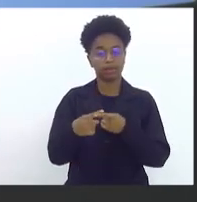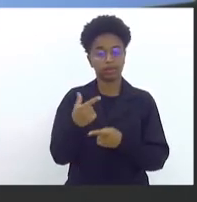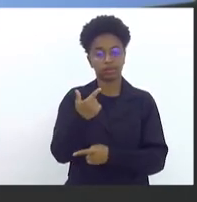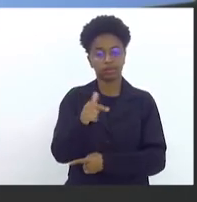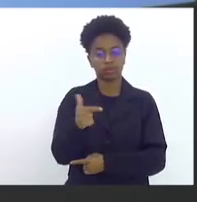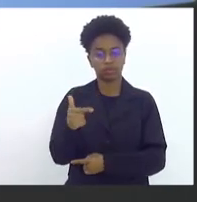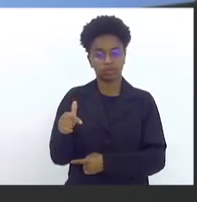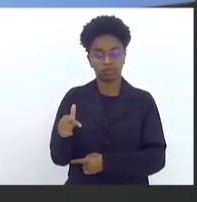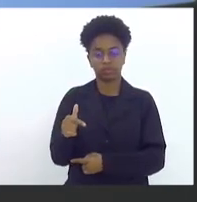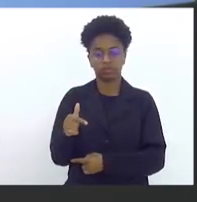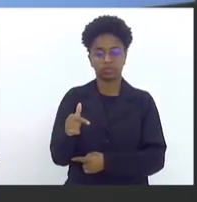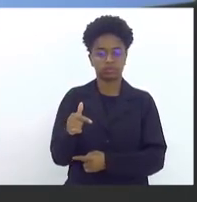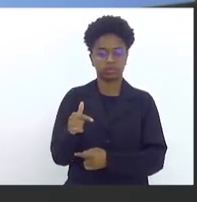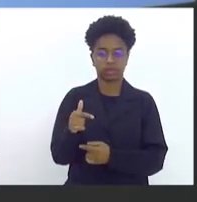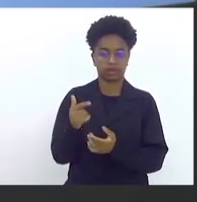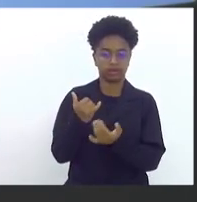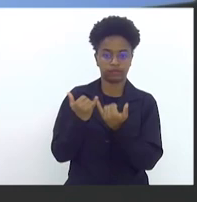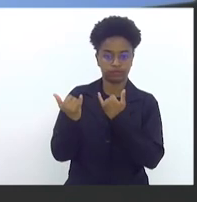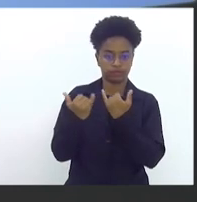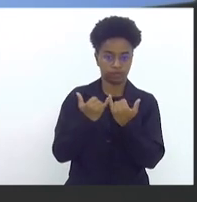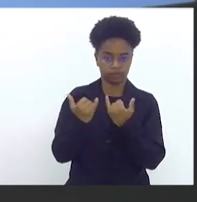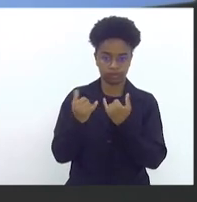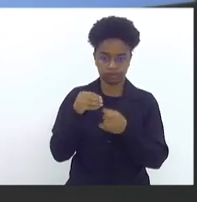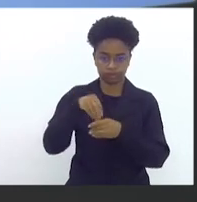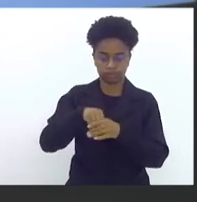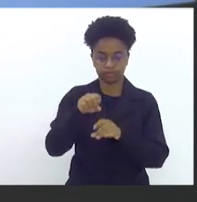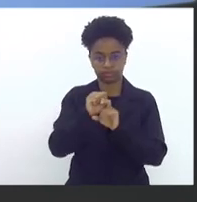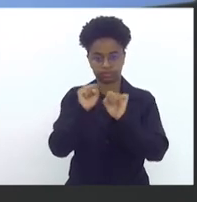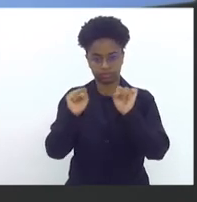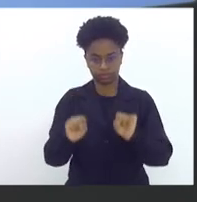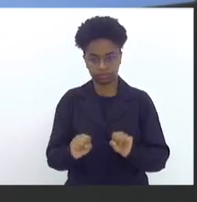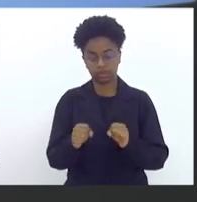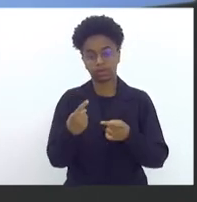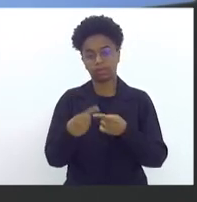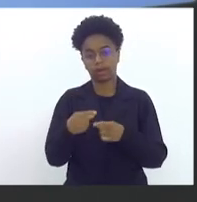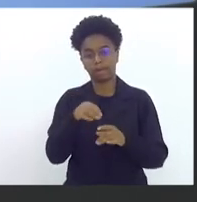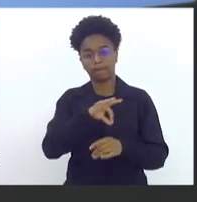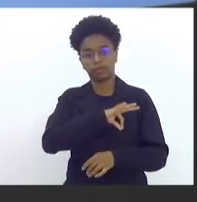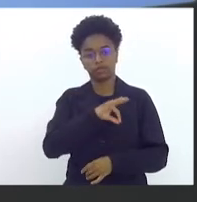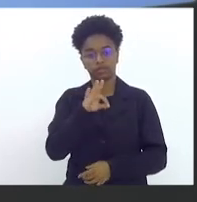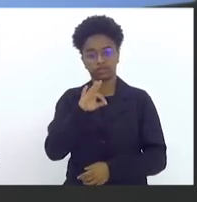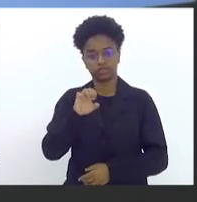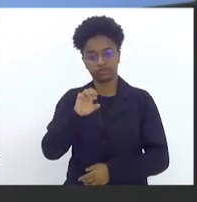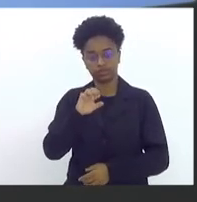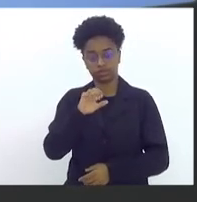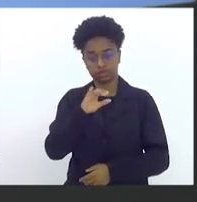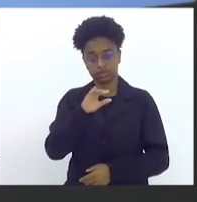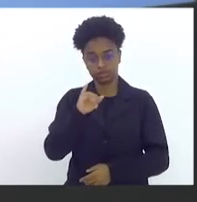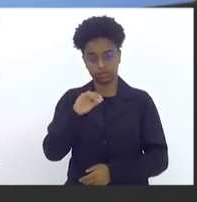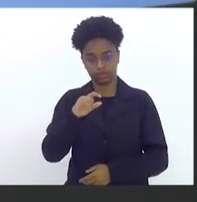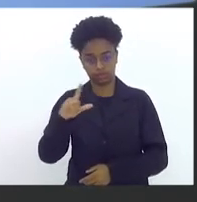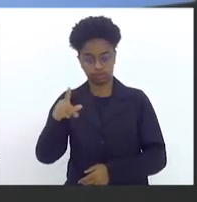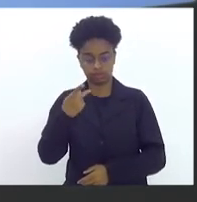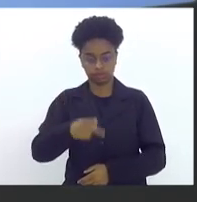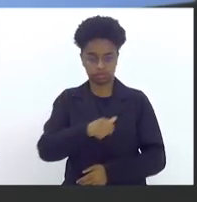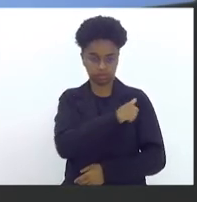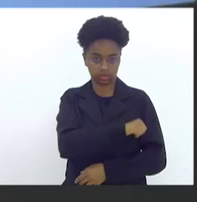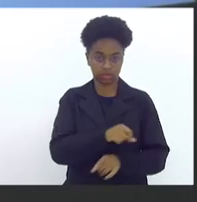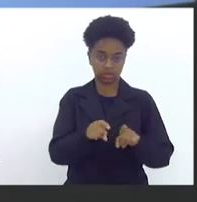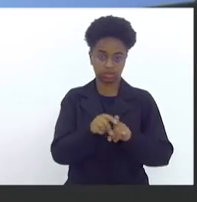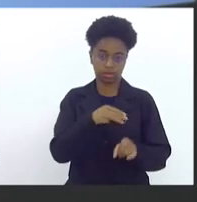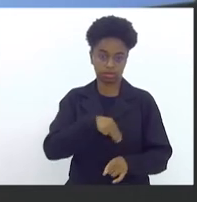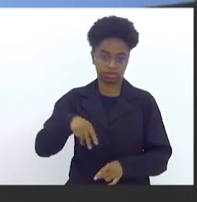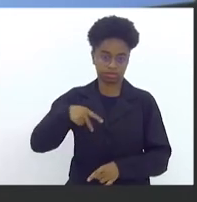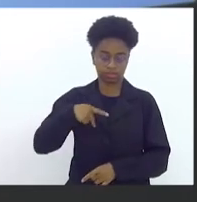essa estatística eh no sistema do scorner a polícia civil do Rio de Janeiro nem do Ministério Público talvez